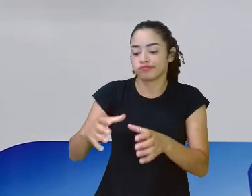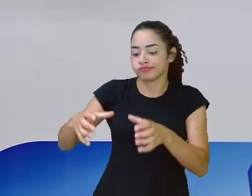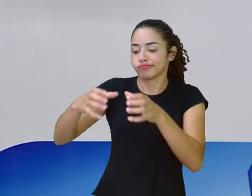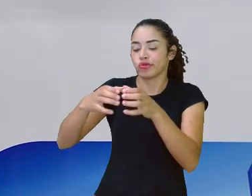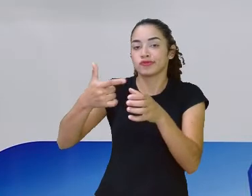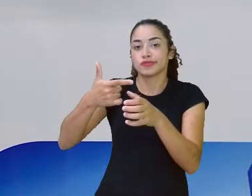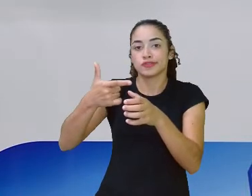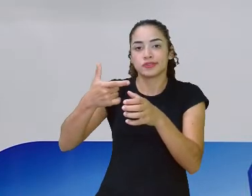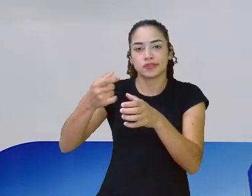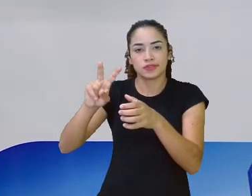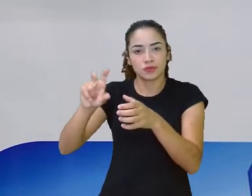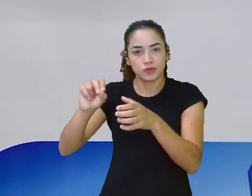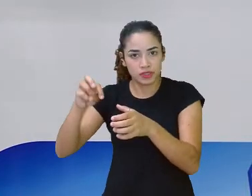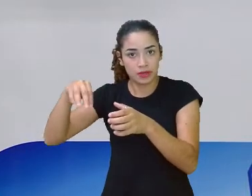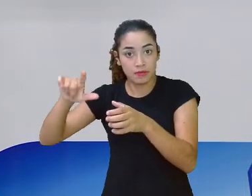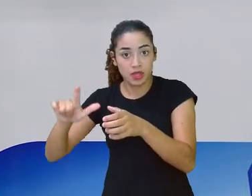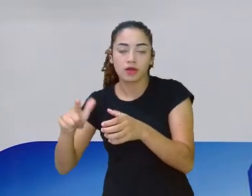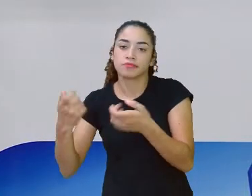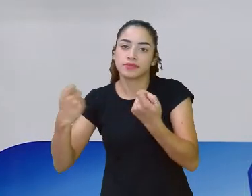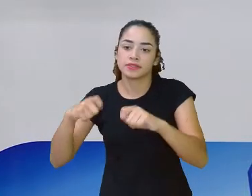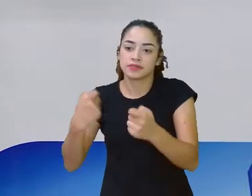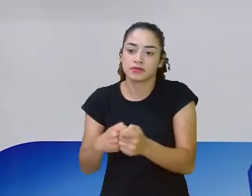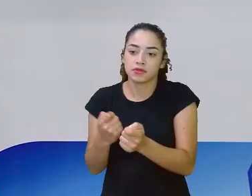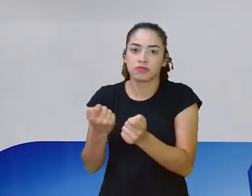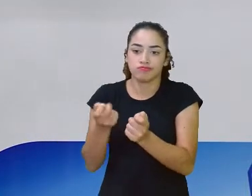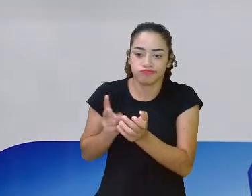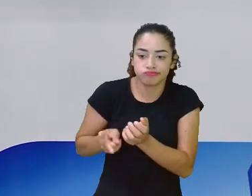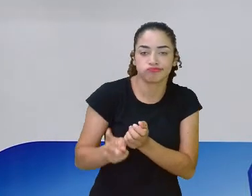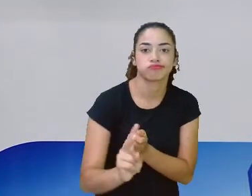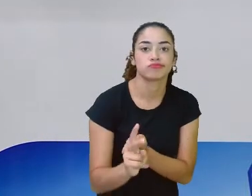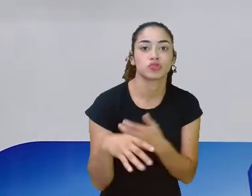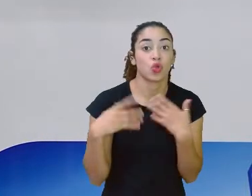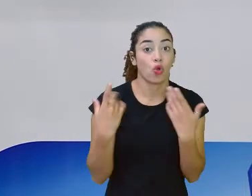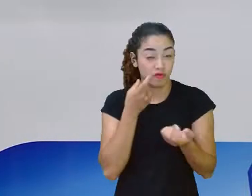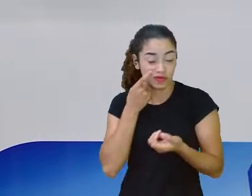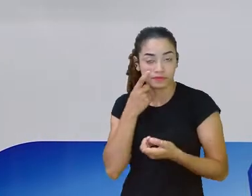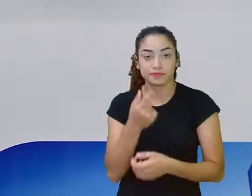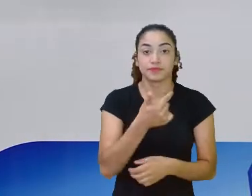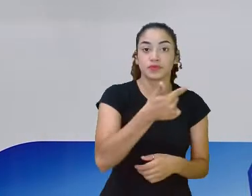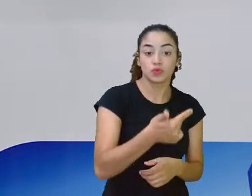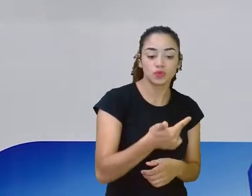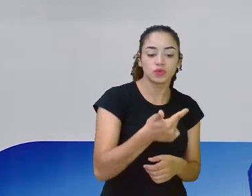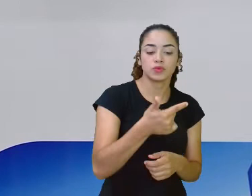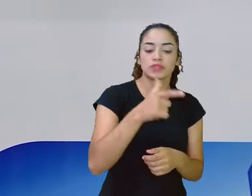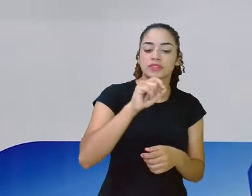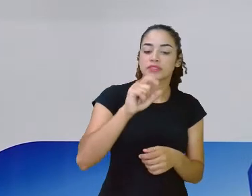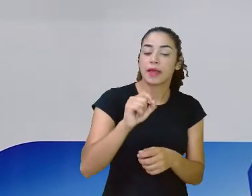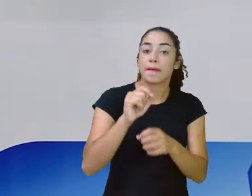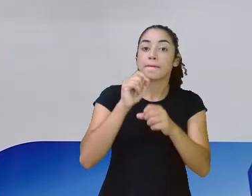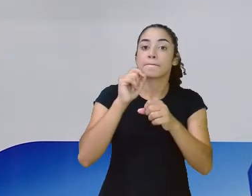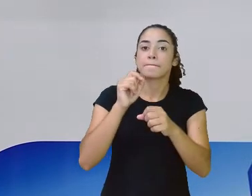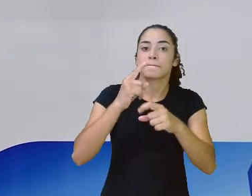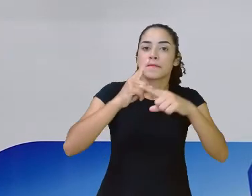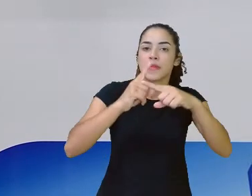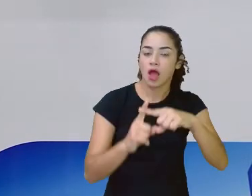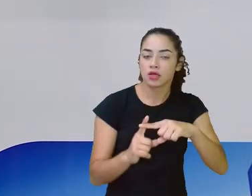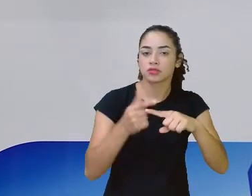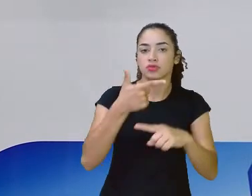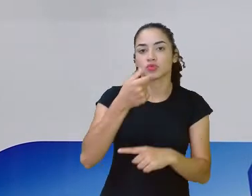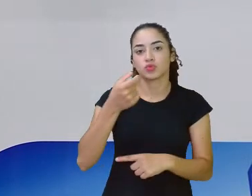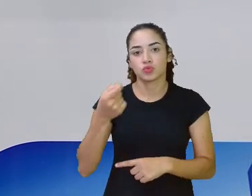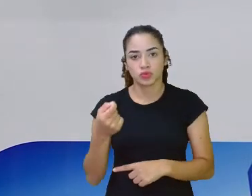restante. 200 mais 200, que vai dar 400. Então, eu posso adicionar 200